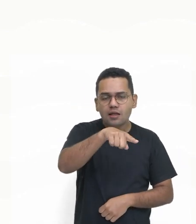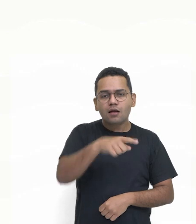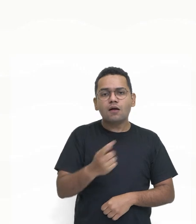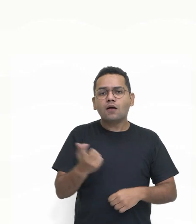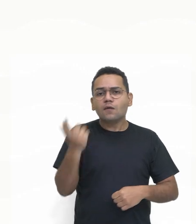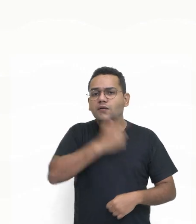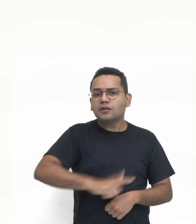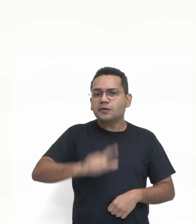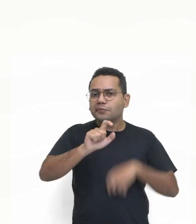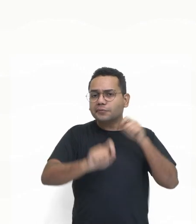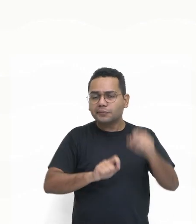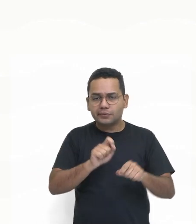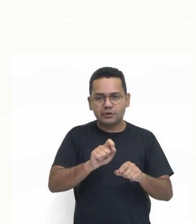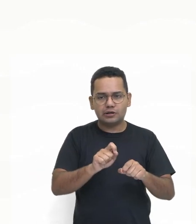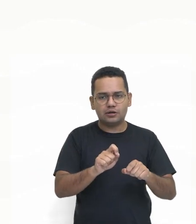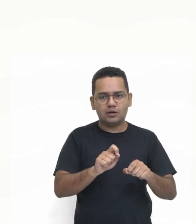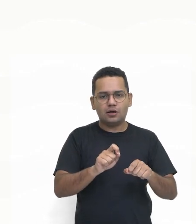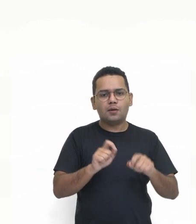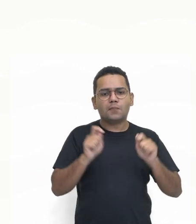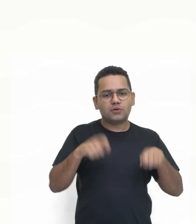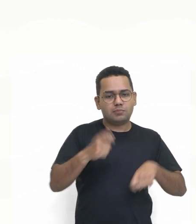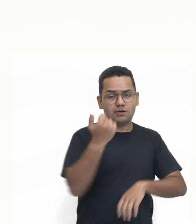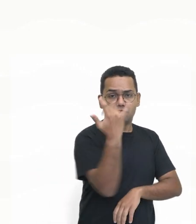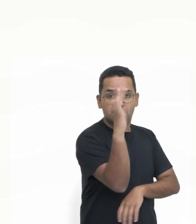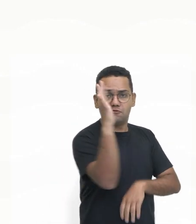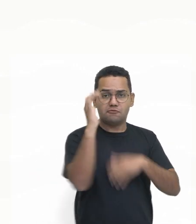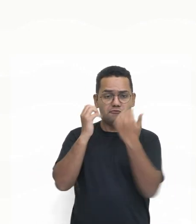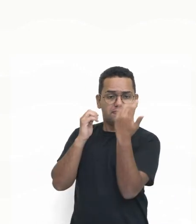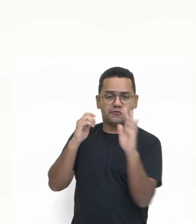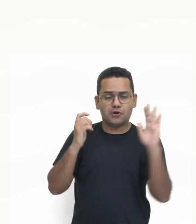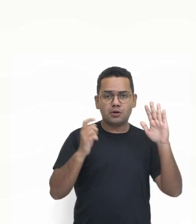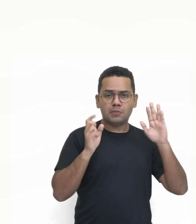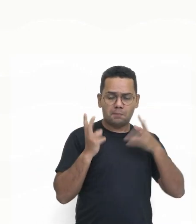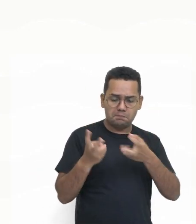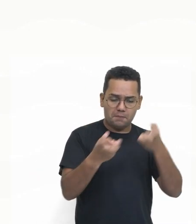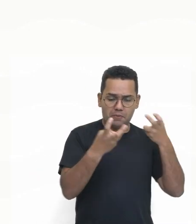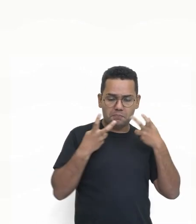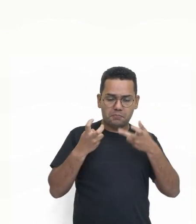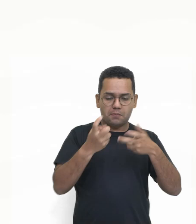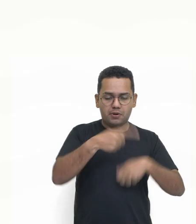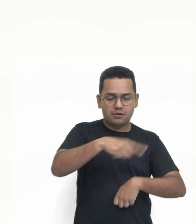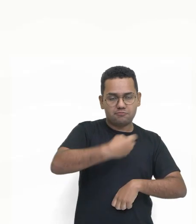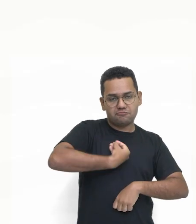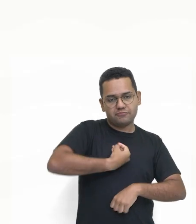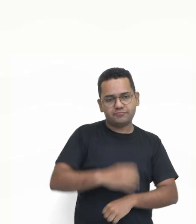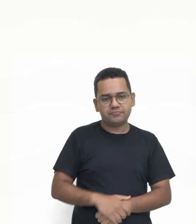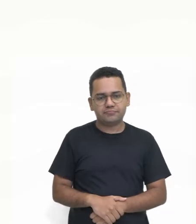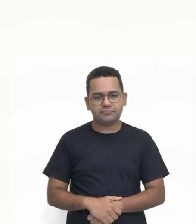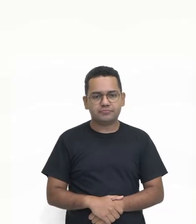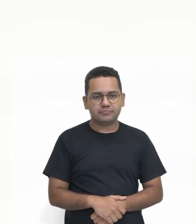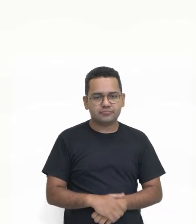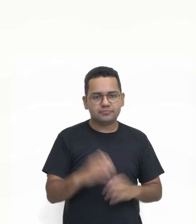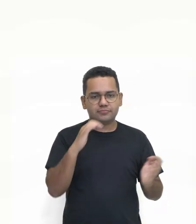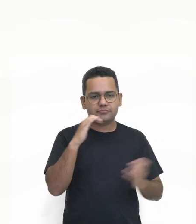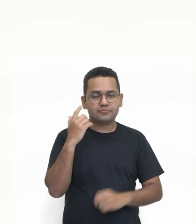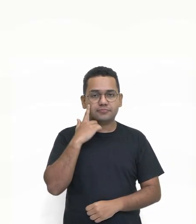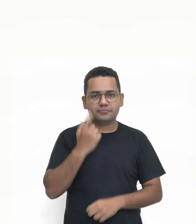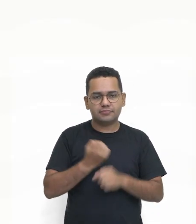ter a aquisição de recursos que eles precisavam para a sua sobrevivência, certo? Continuando,